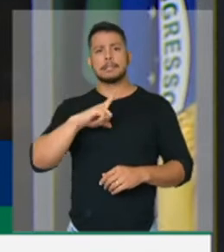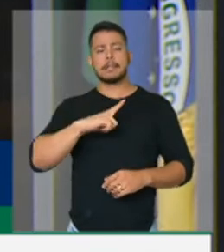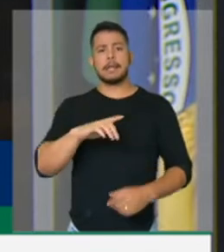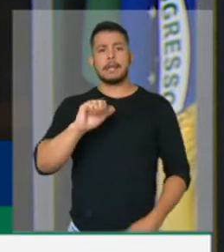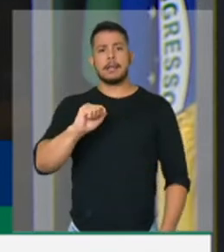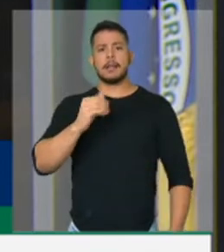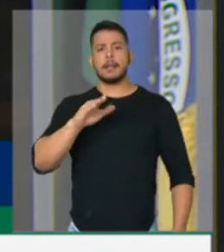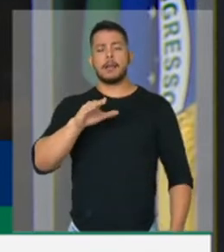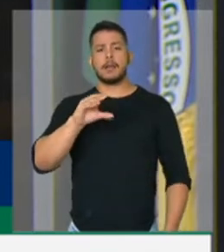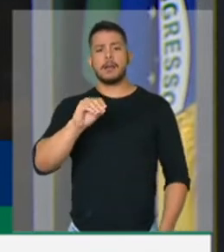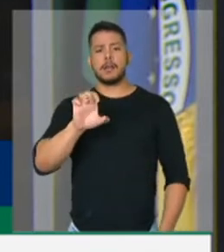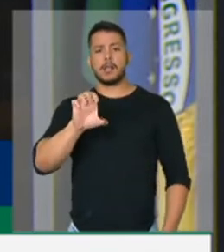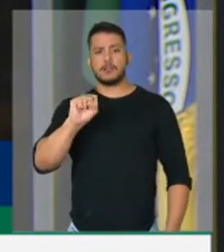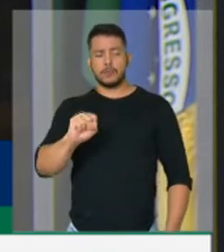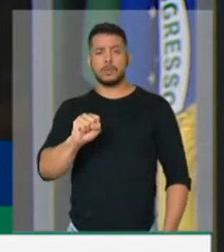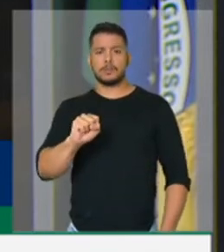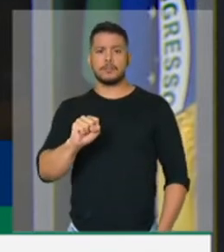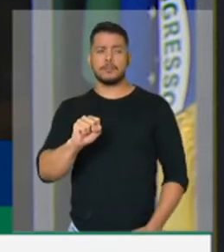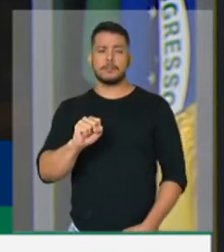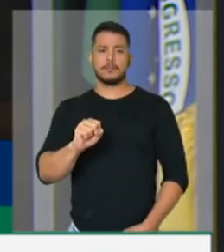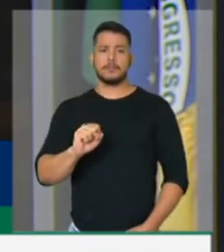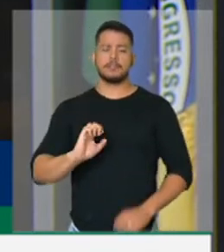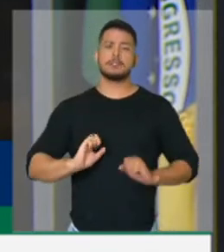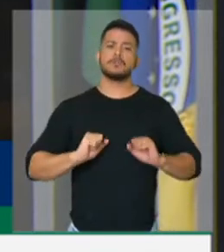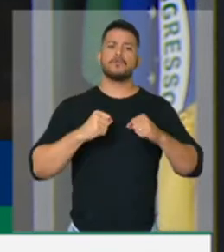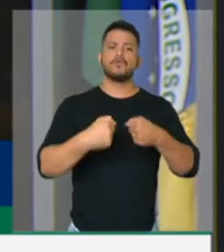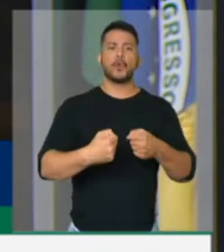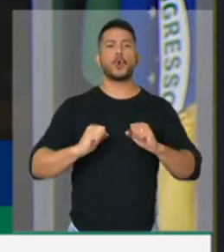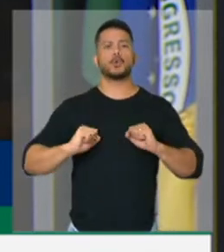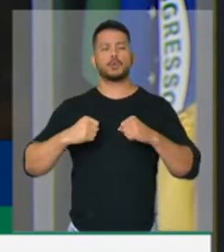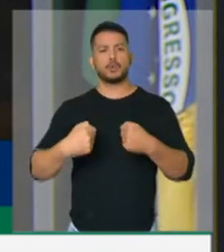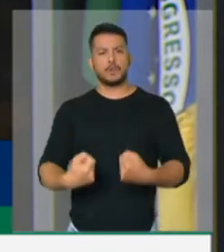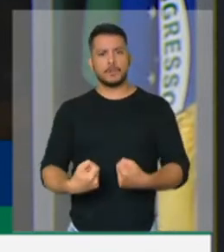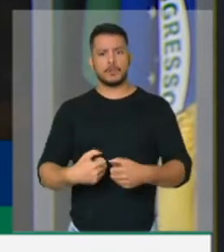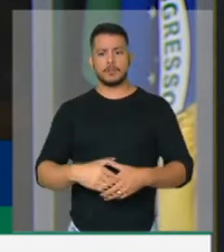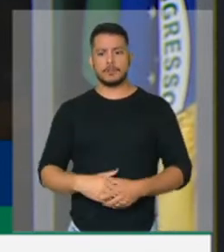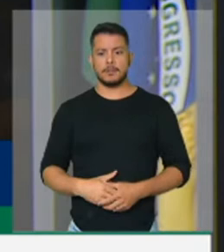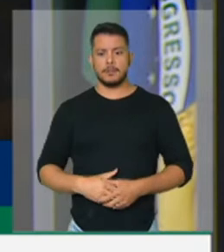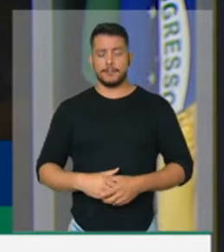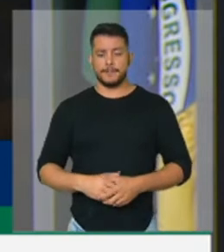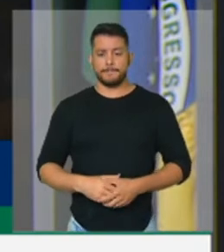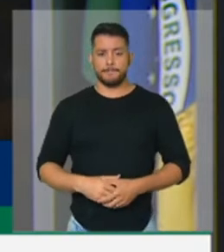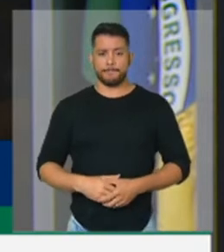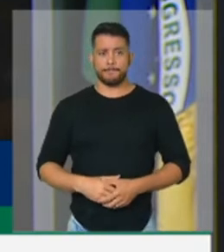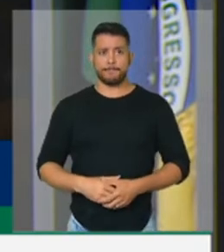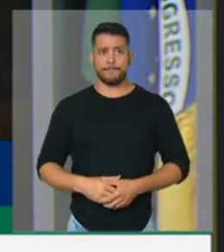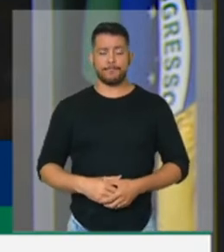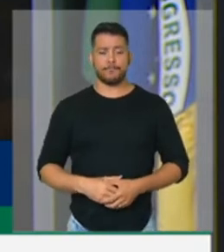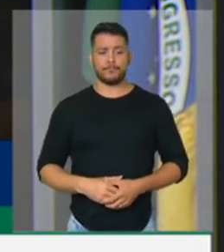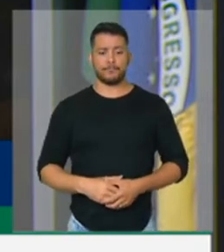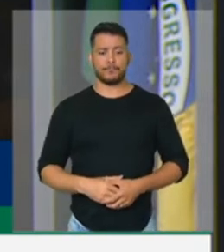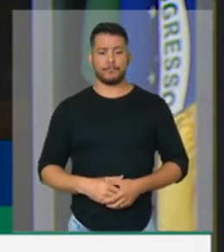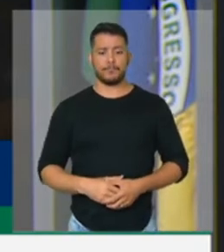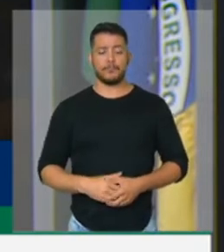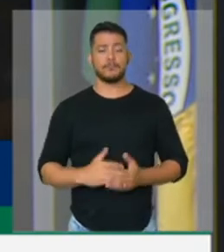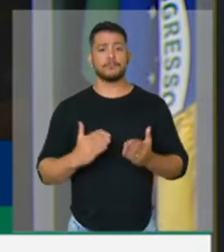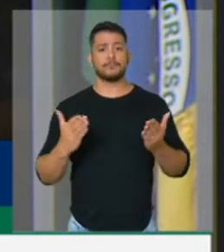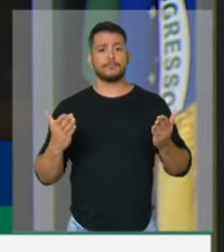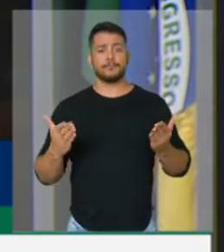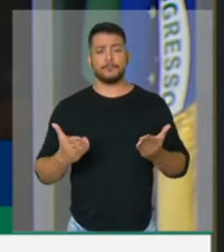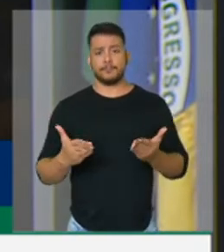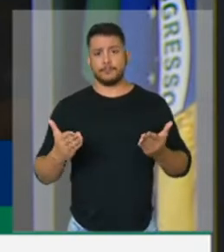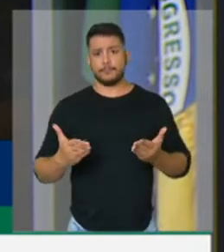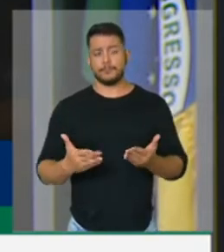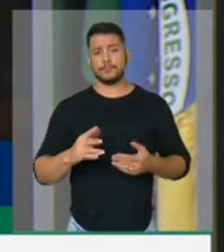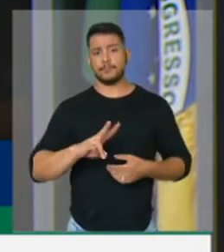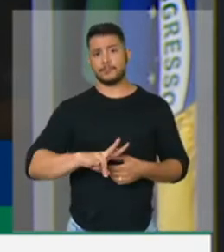várias décadas, onde as empresas estão na segunda, terceira geração e agora vão